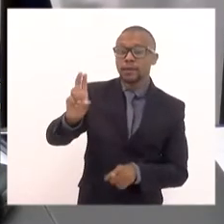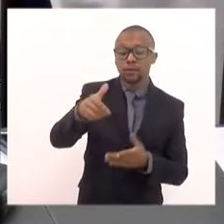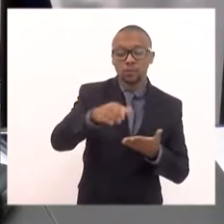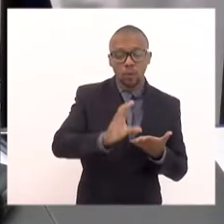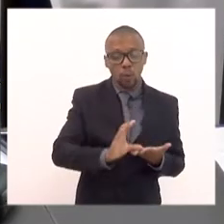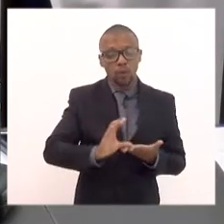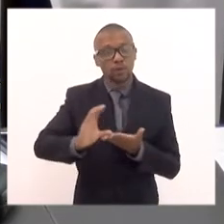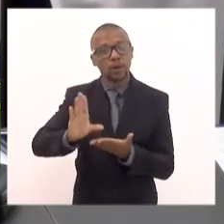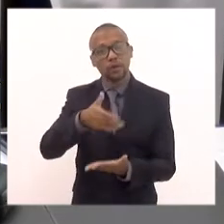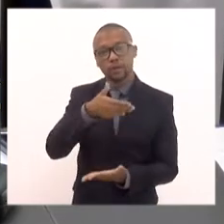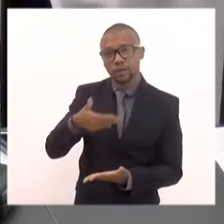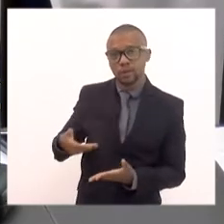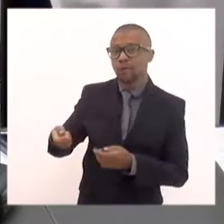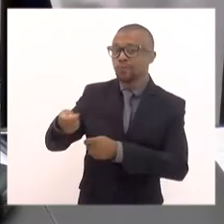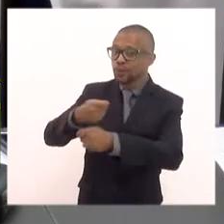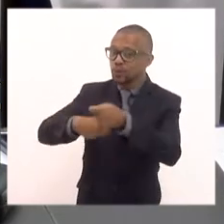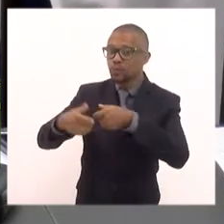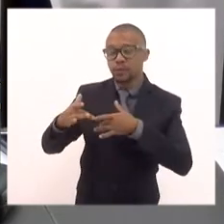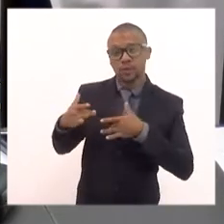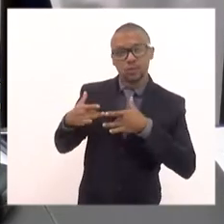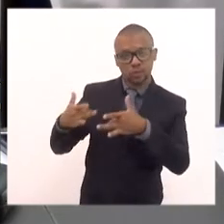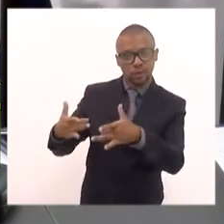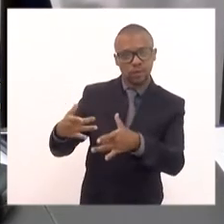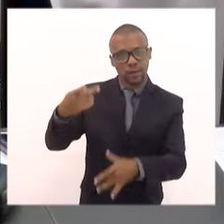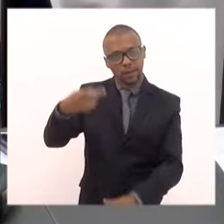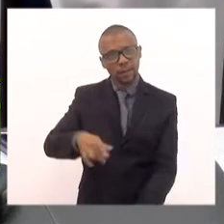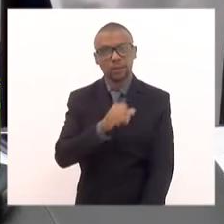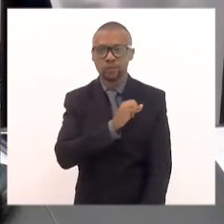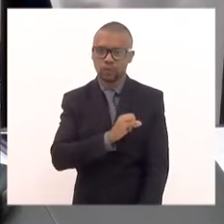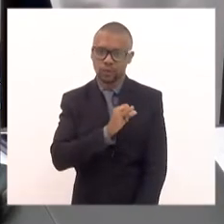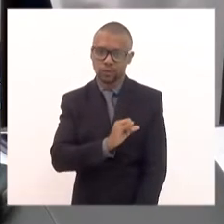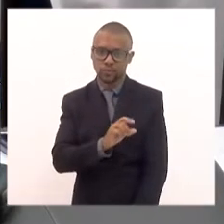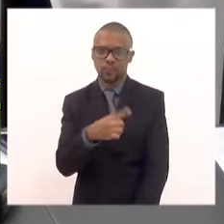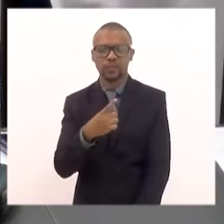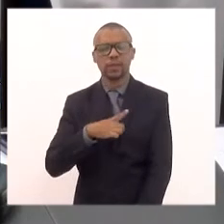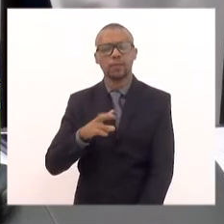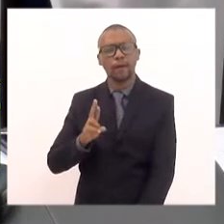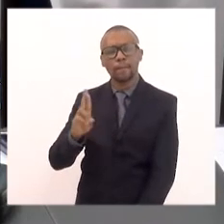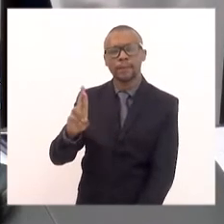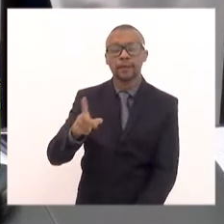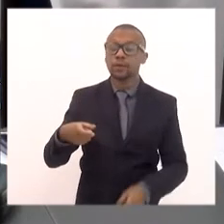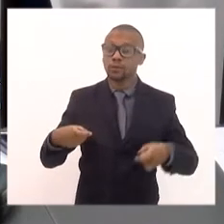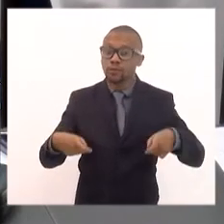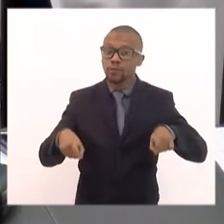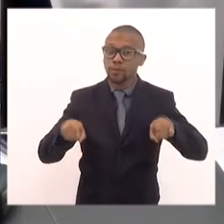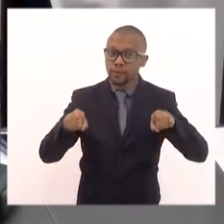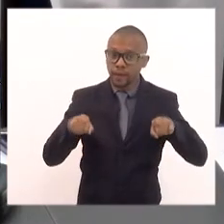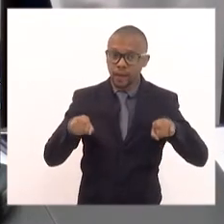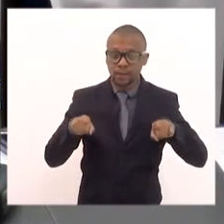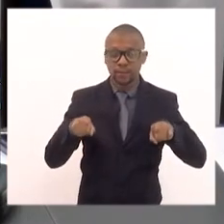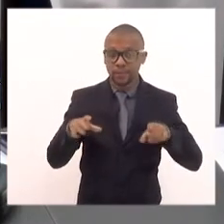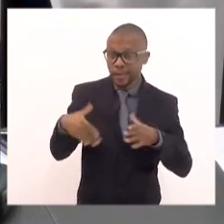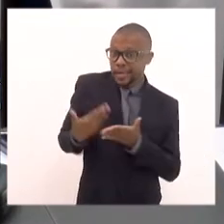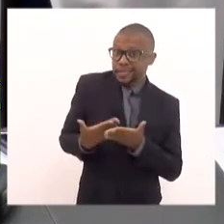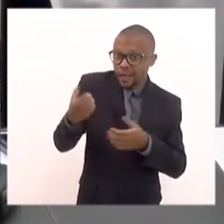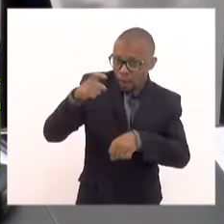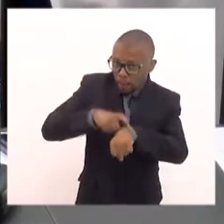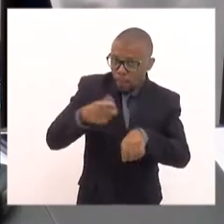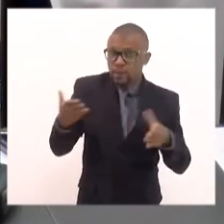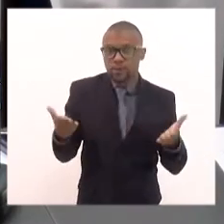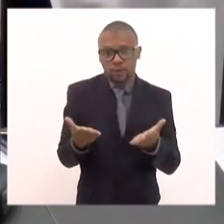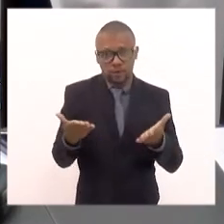Estadual de Economia Solidária. Temos representação dos mandatos, até o presente momento,